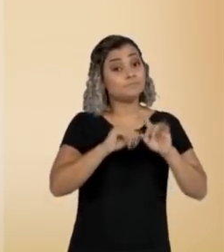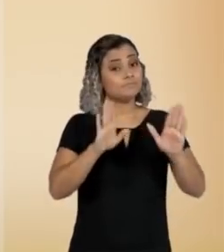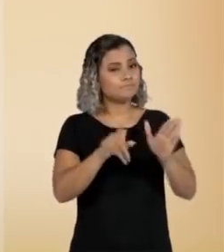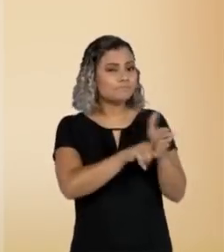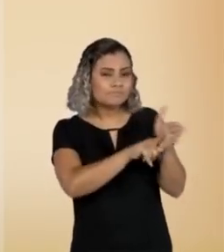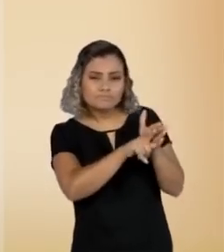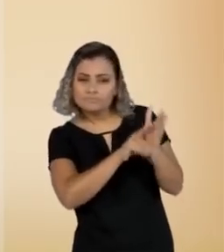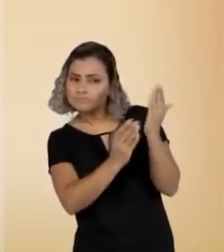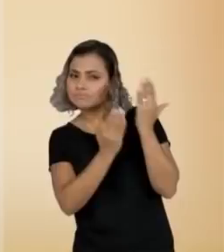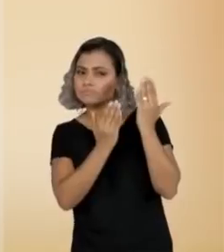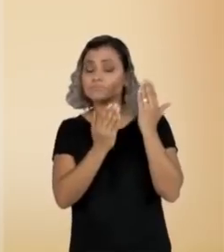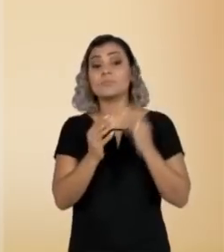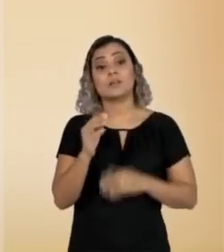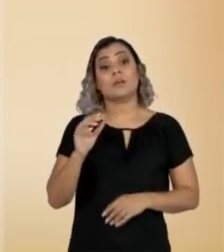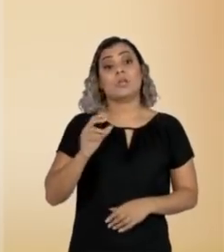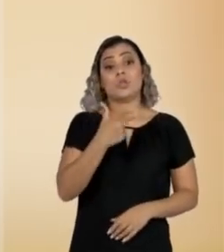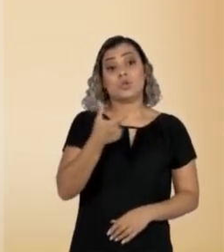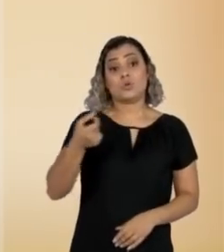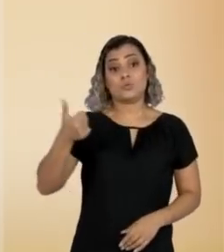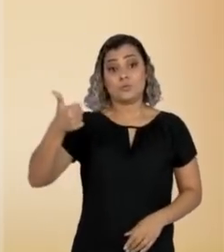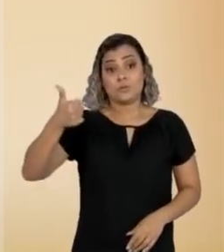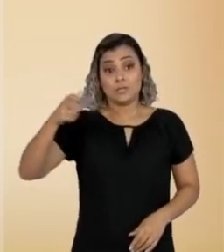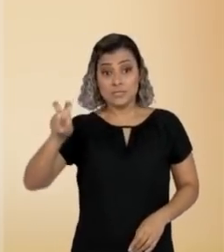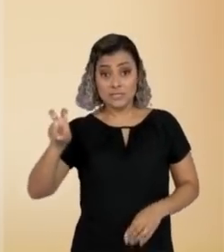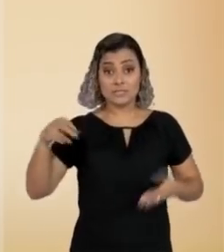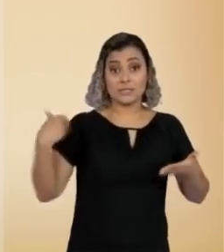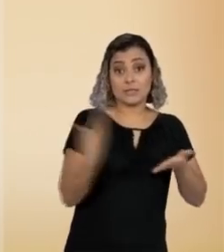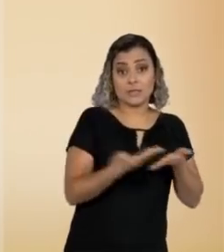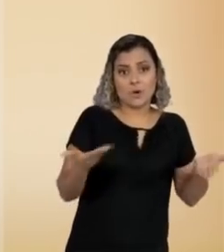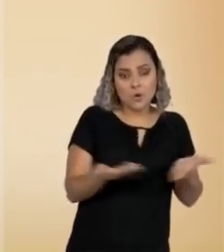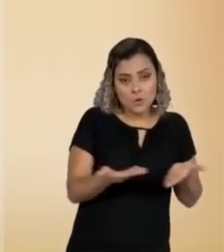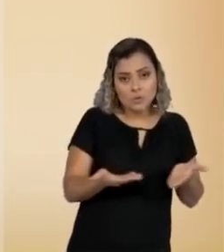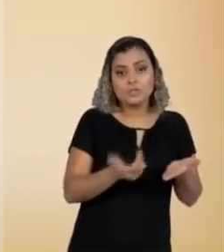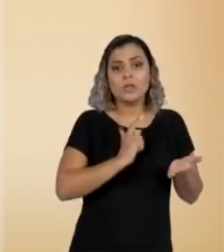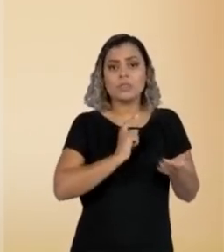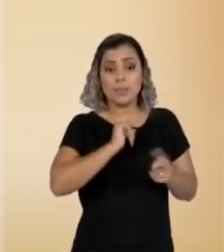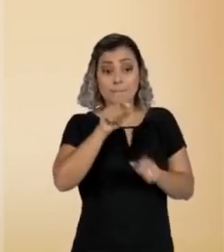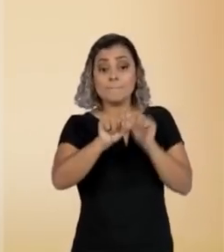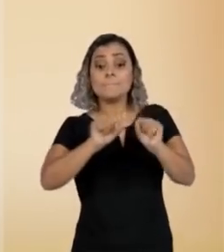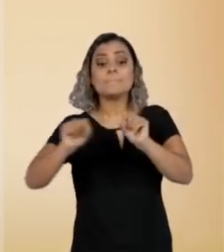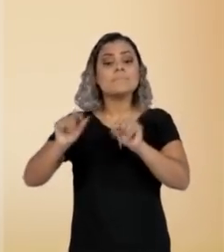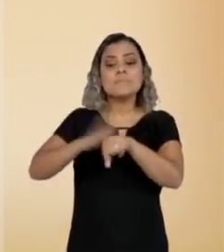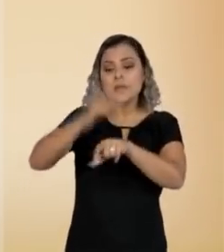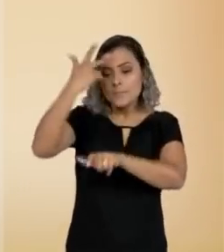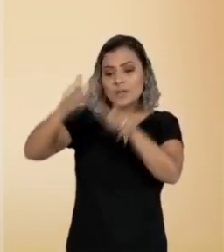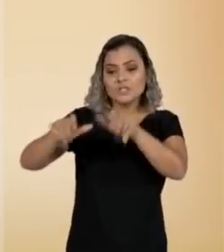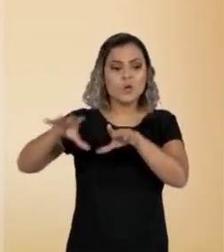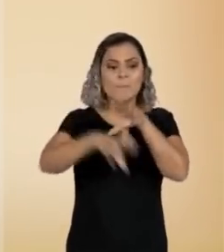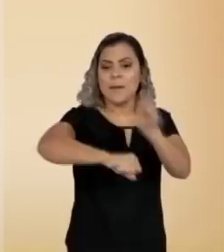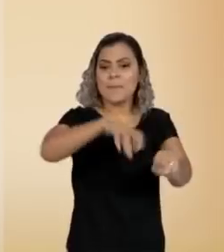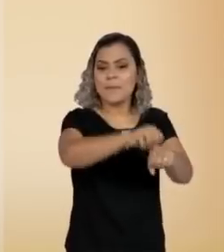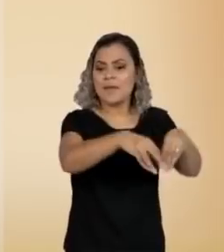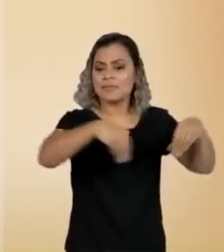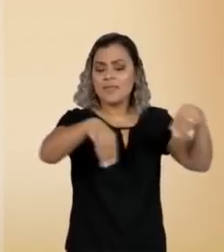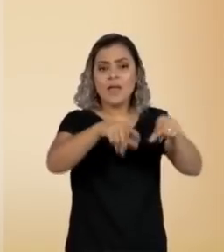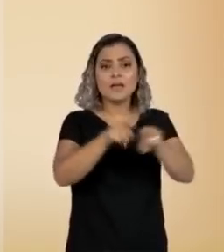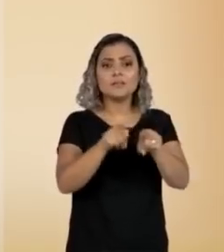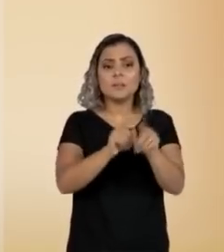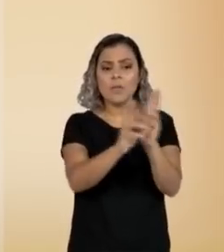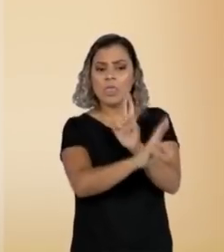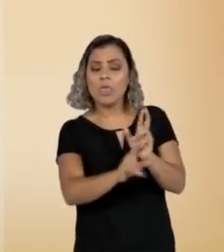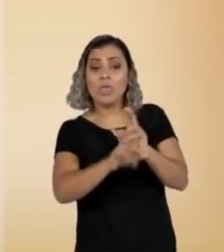investigações federais, desde 2015, aponta para o assédio de grileiros, a ocupação desordenada e a